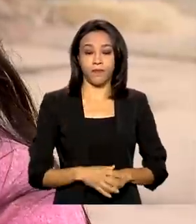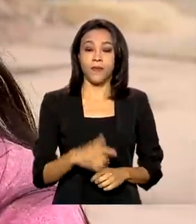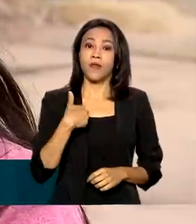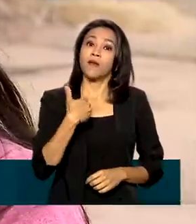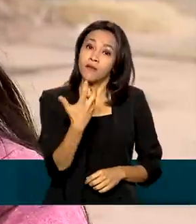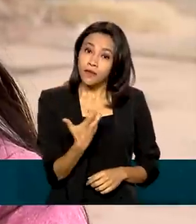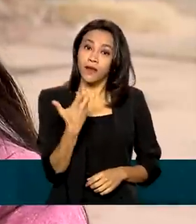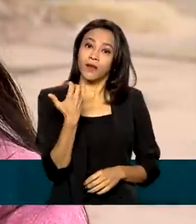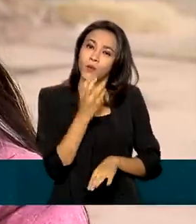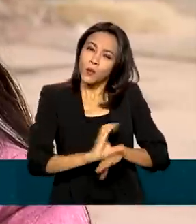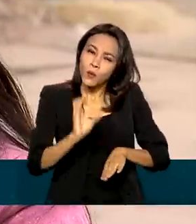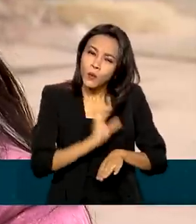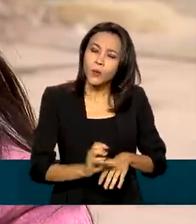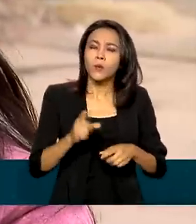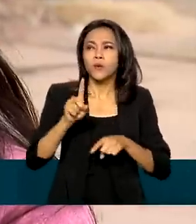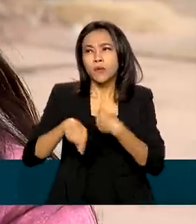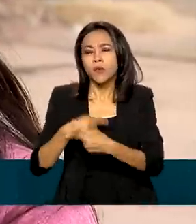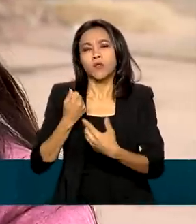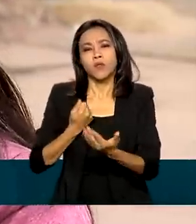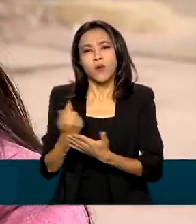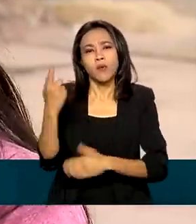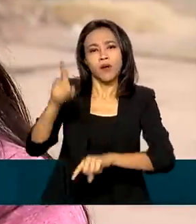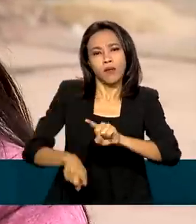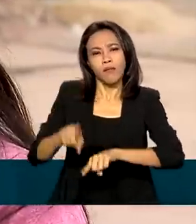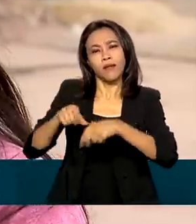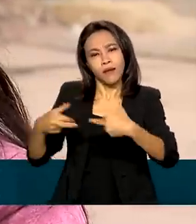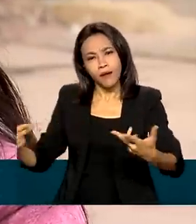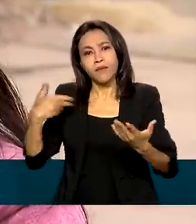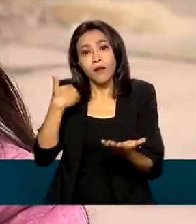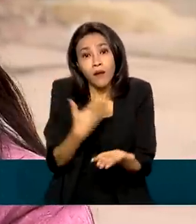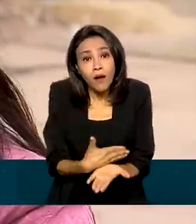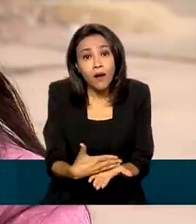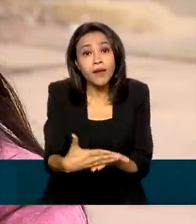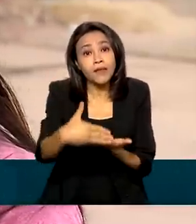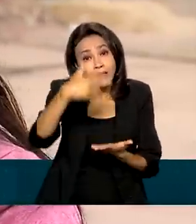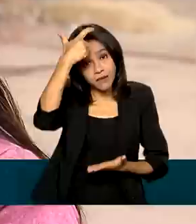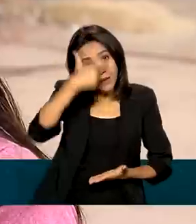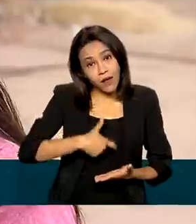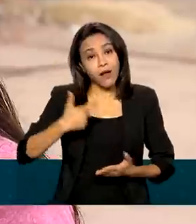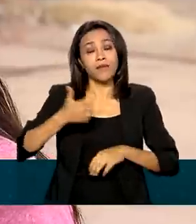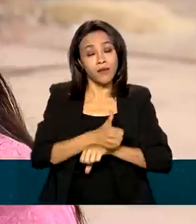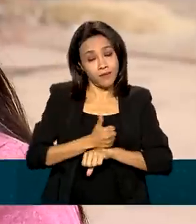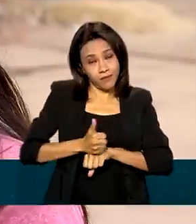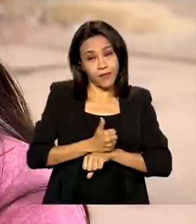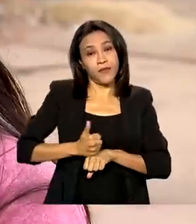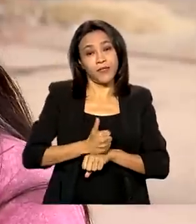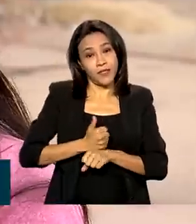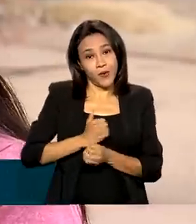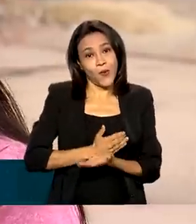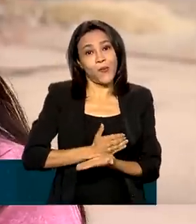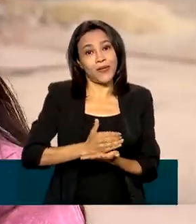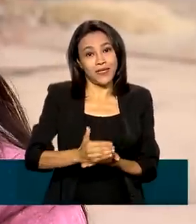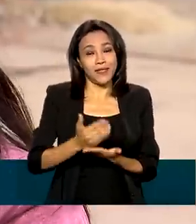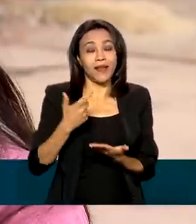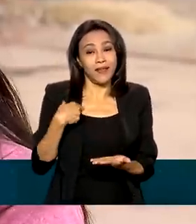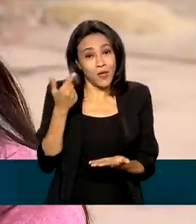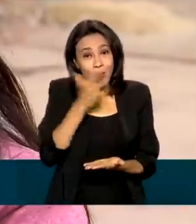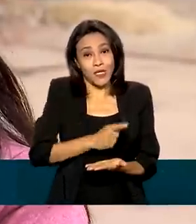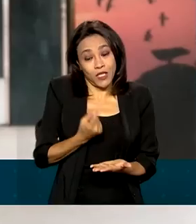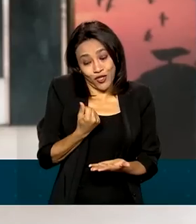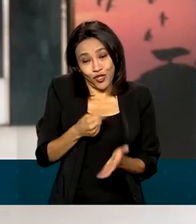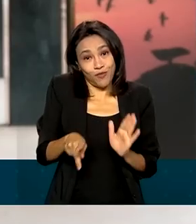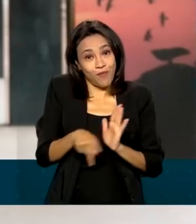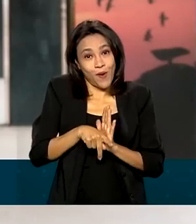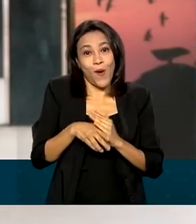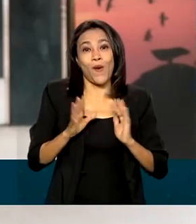e comprar os materiais para mim começar a exercer né a profissão e com isso eu o próprio